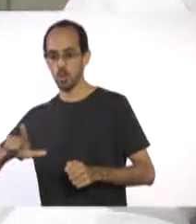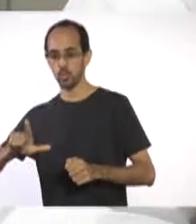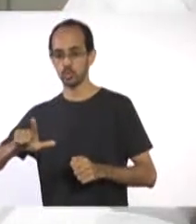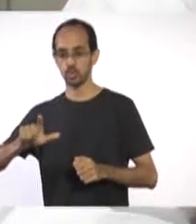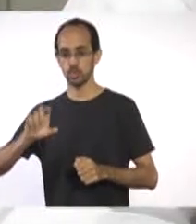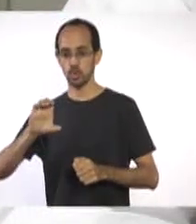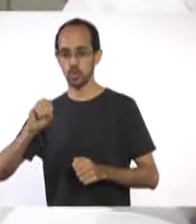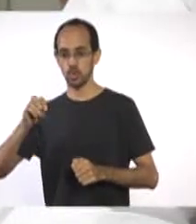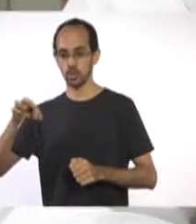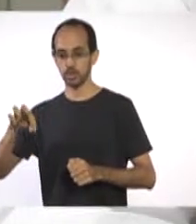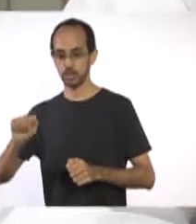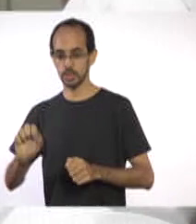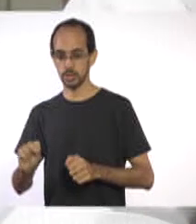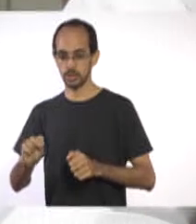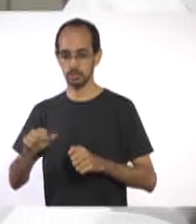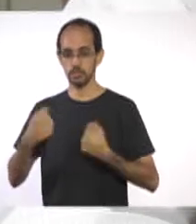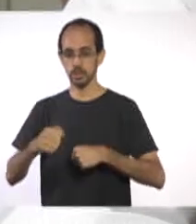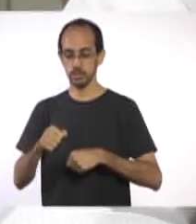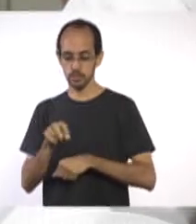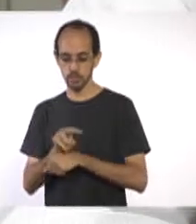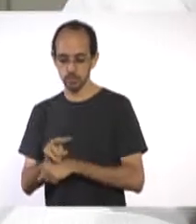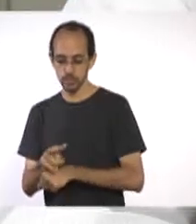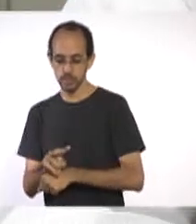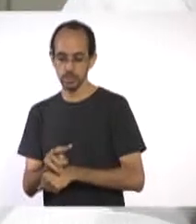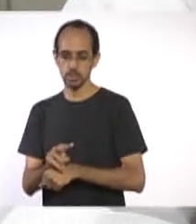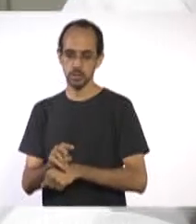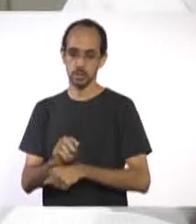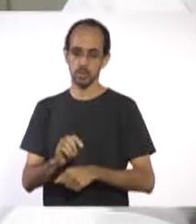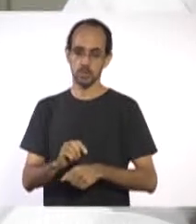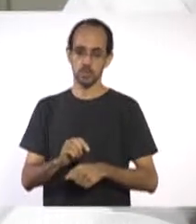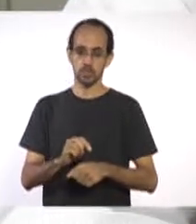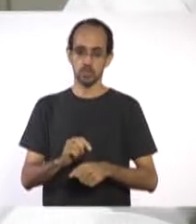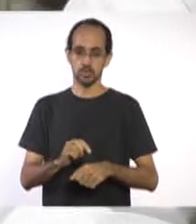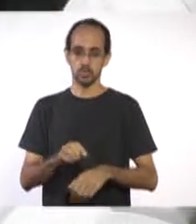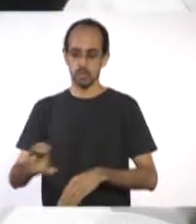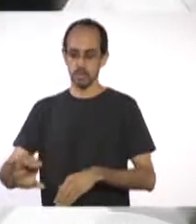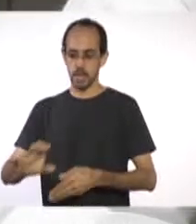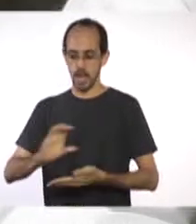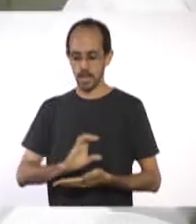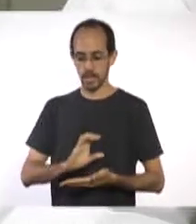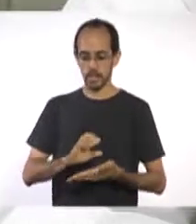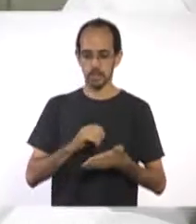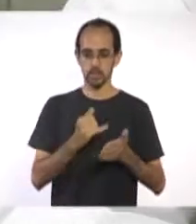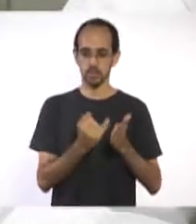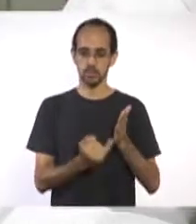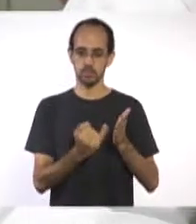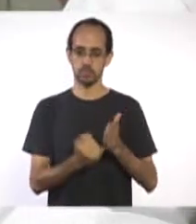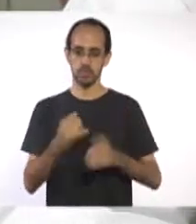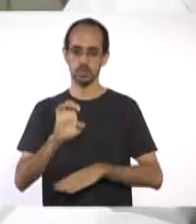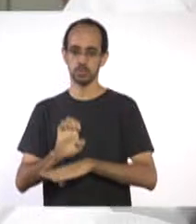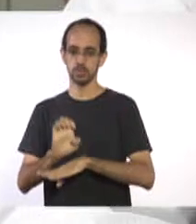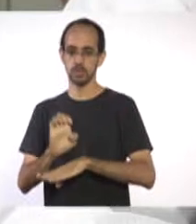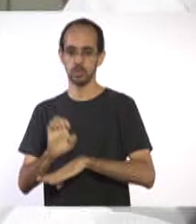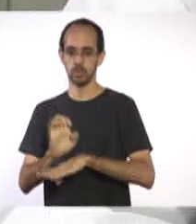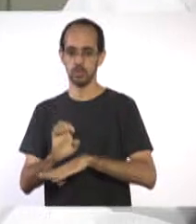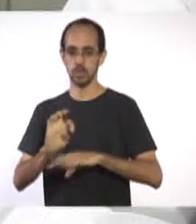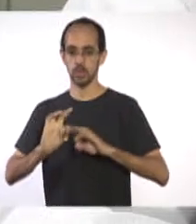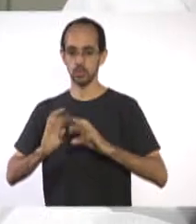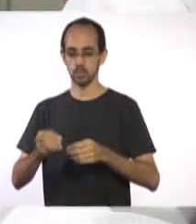inspeções, auditorias na arrecadação de tributos estaduais e manifestar-se sobre todas as matérias referentes à